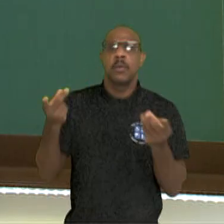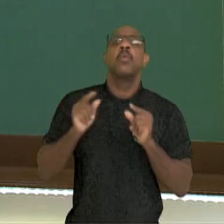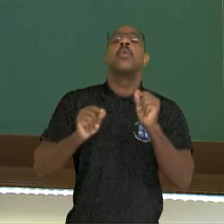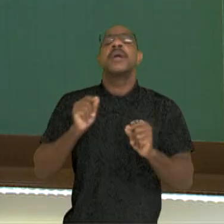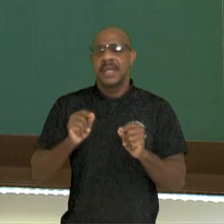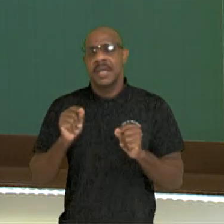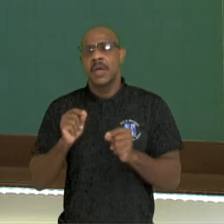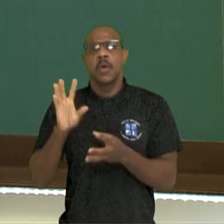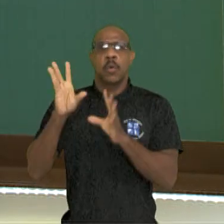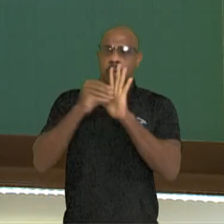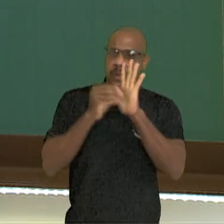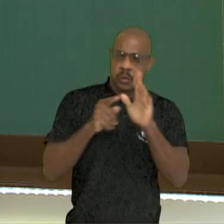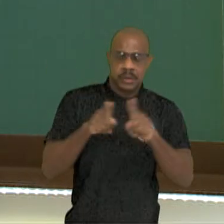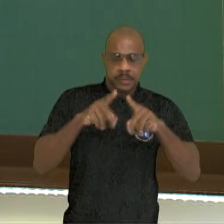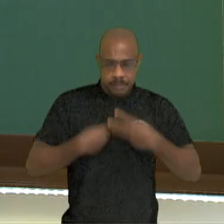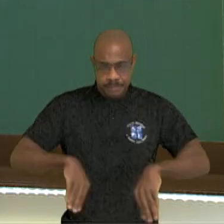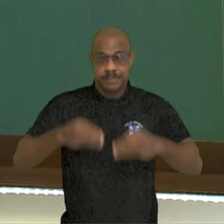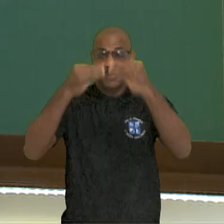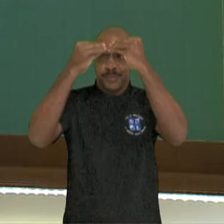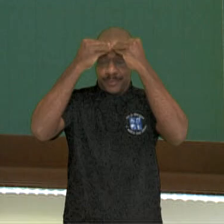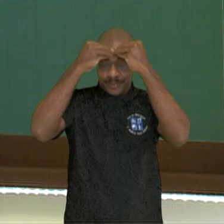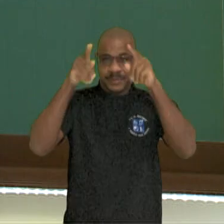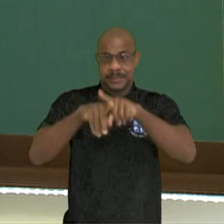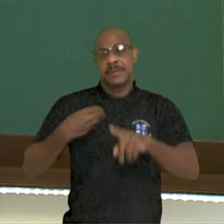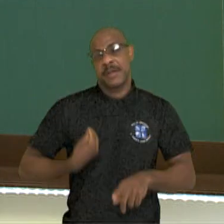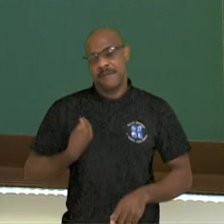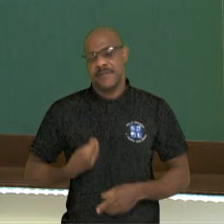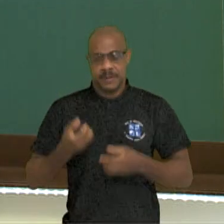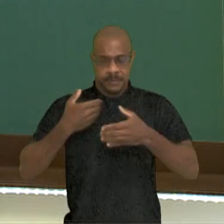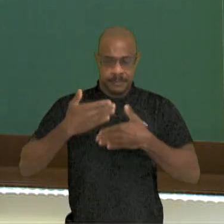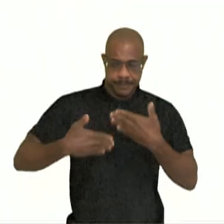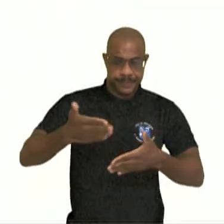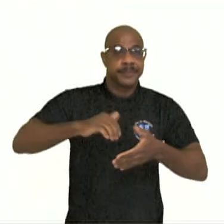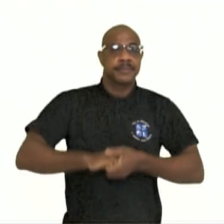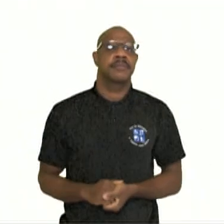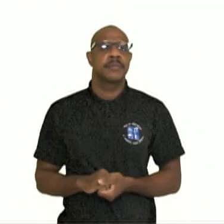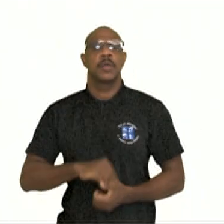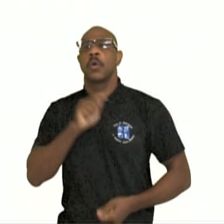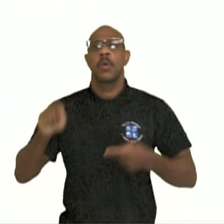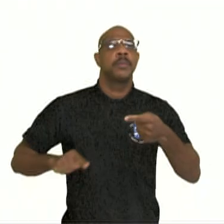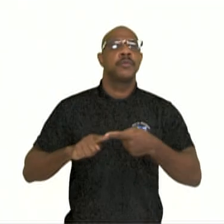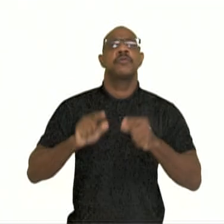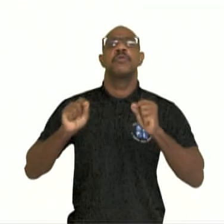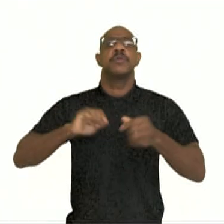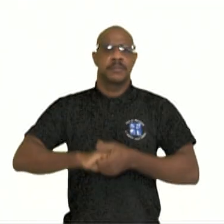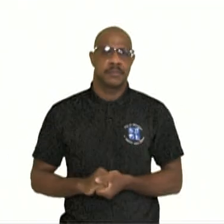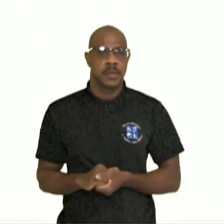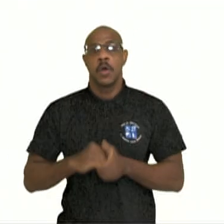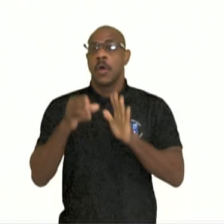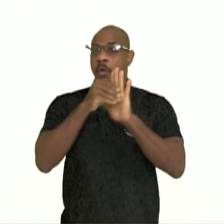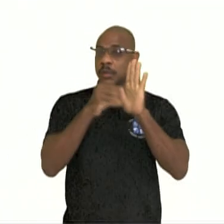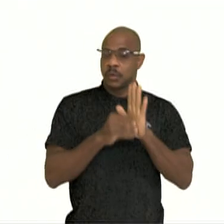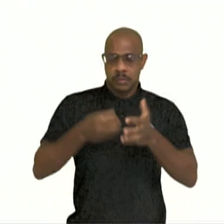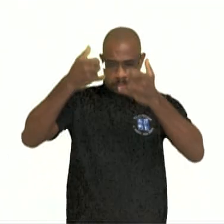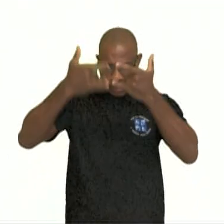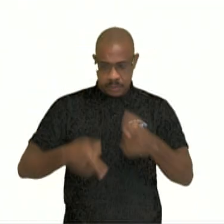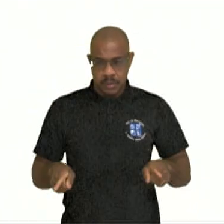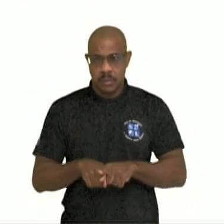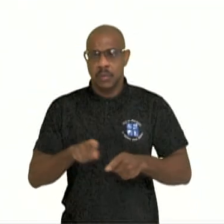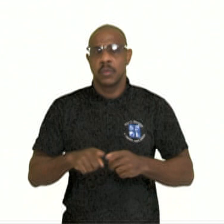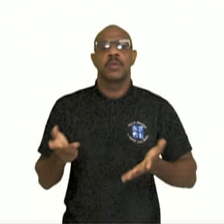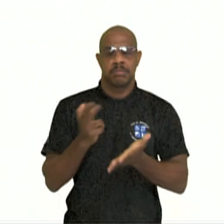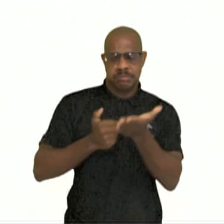e fixá-los na sua vida. Olha os nossos objetivos. Retomar os principais conteúdos relacionados à